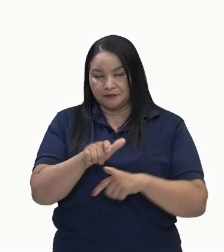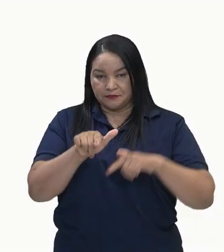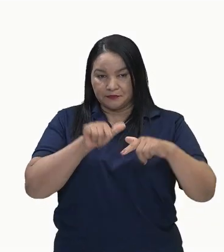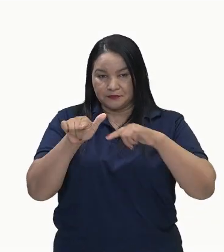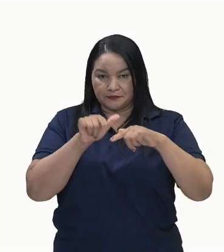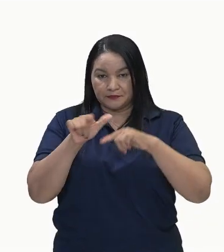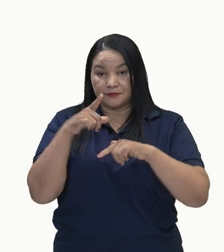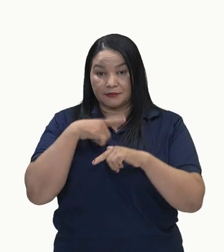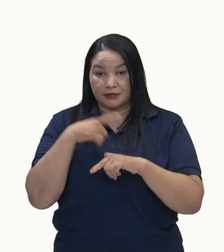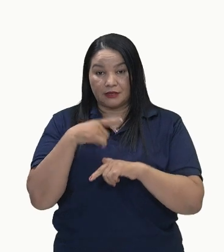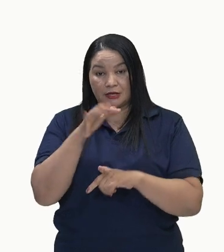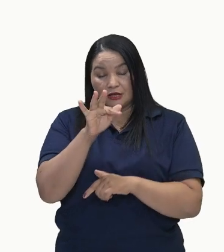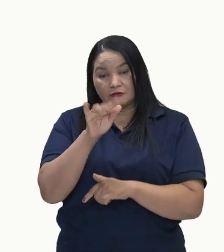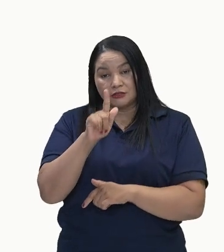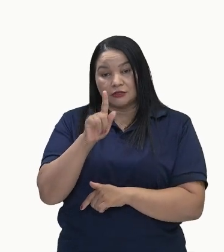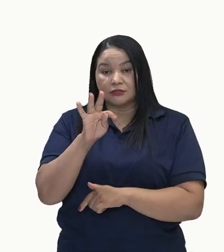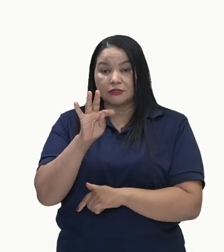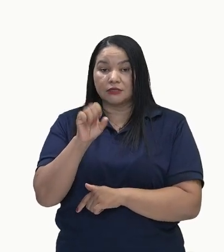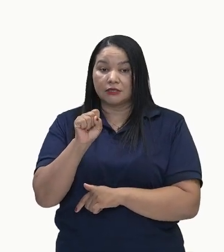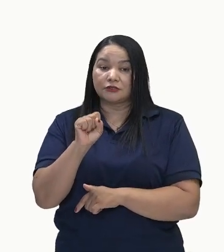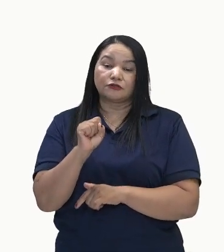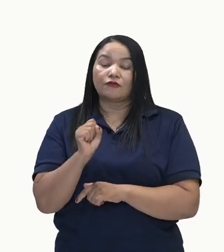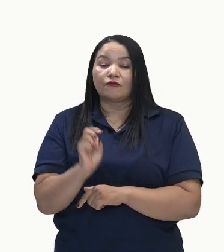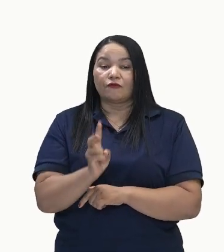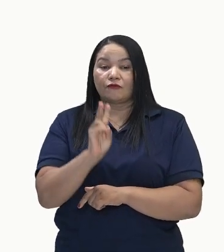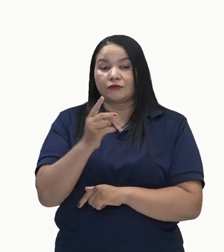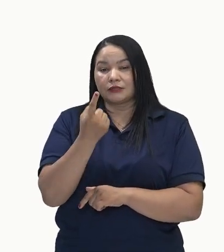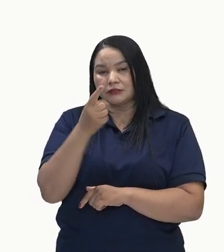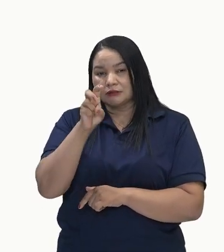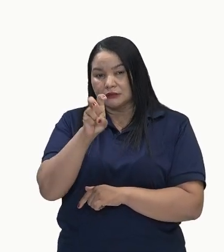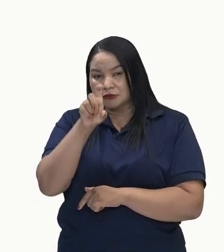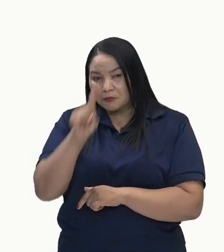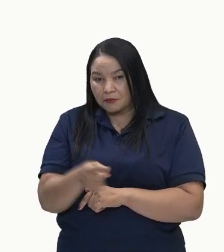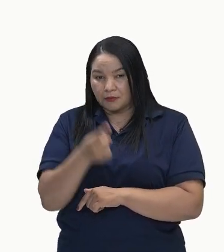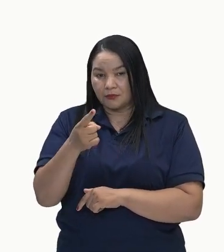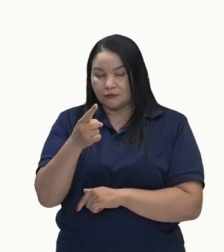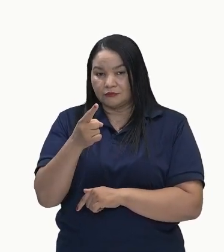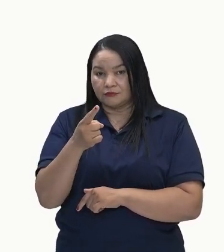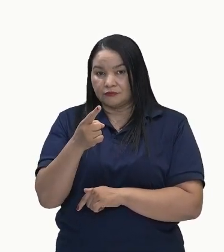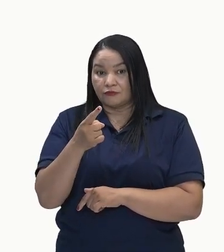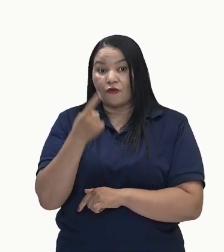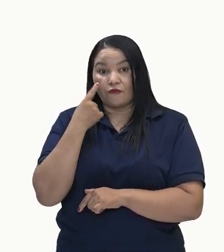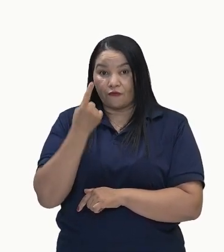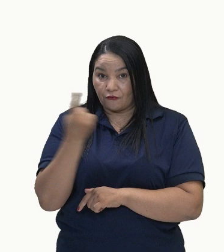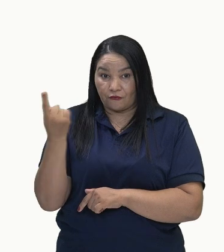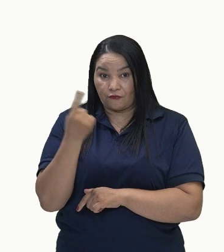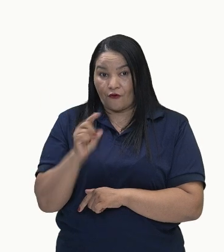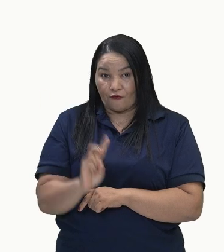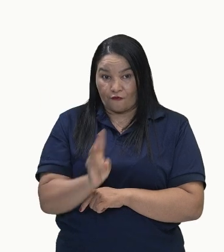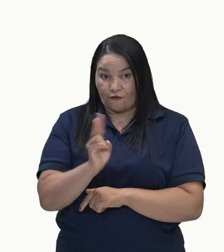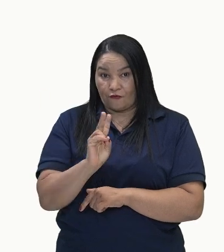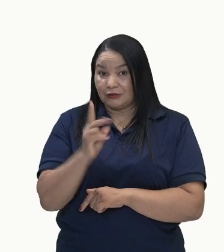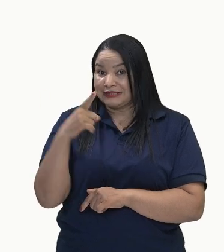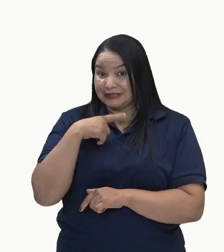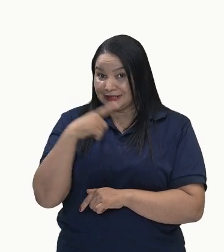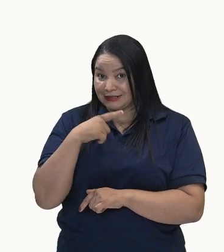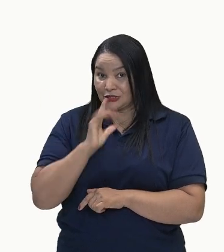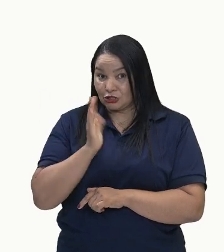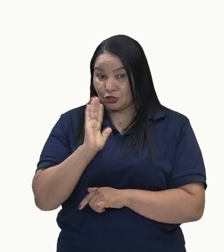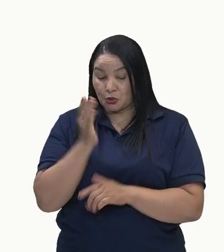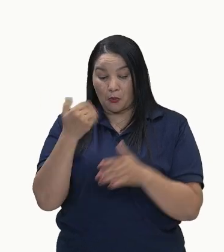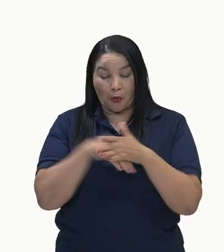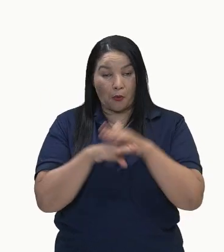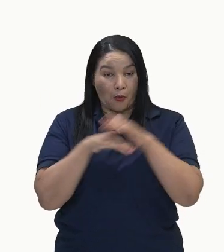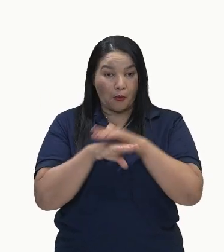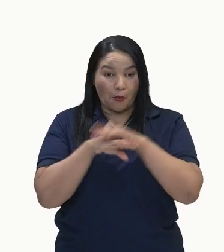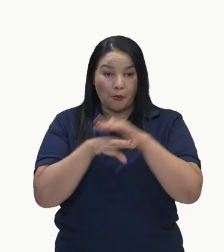possui um FGTS no valor de R$15 mil, olha o valor que o trabalhador já tem. Ele já